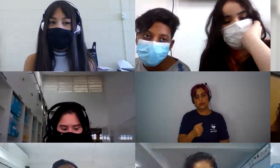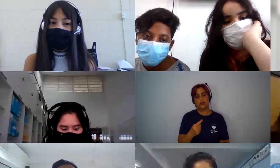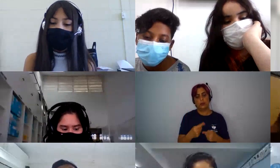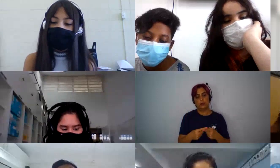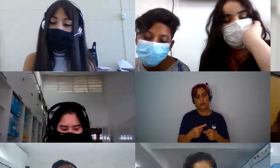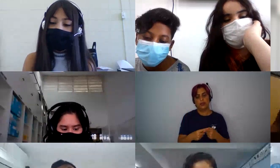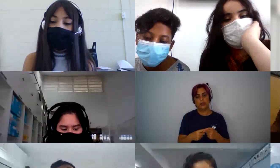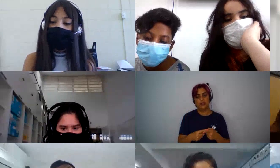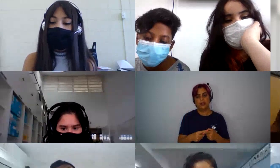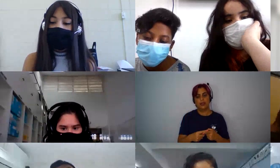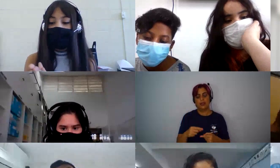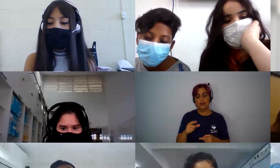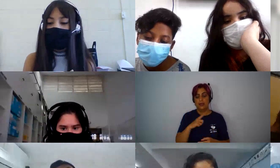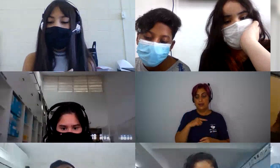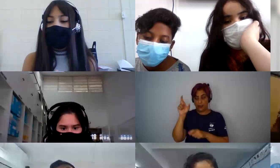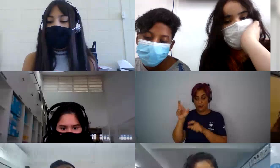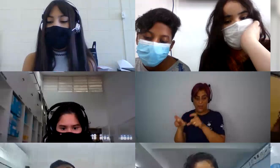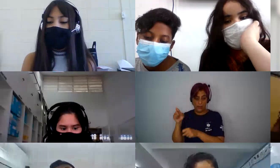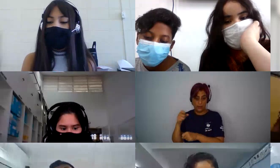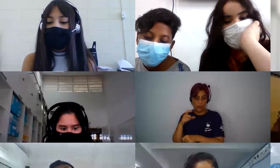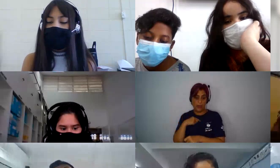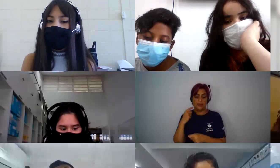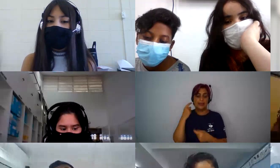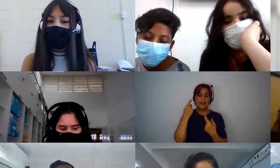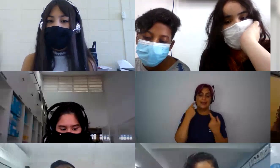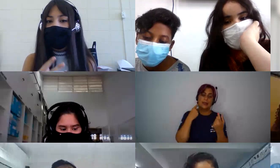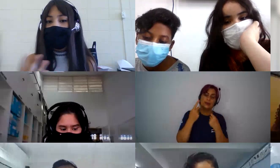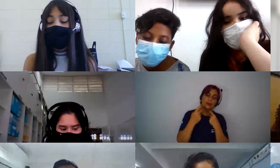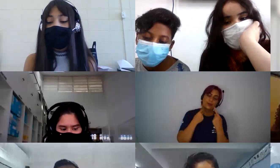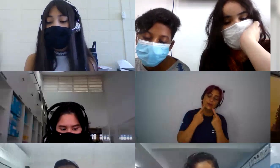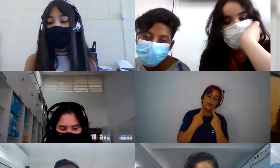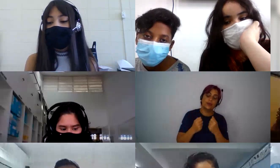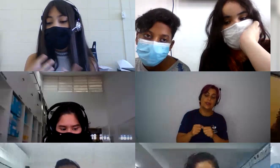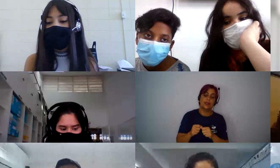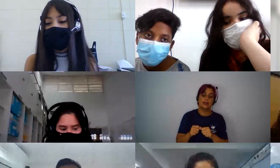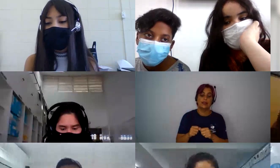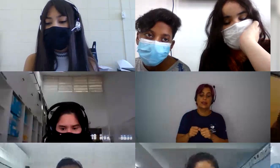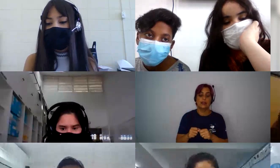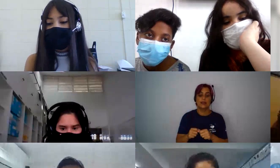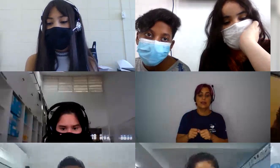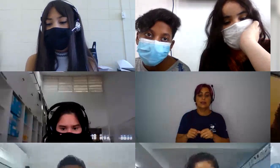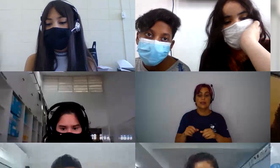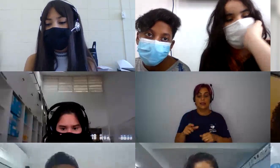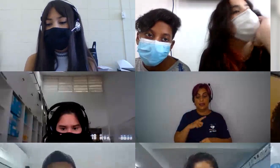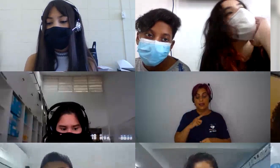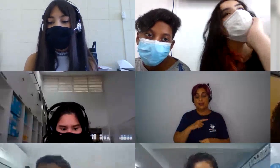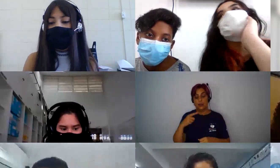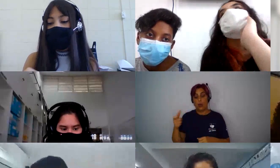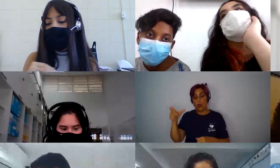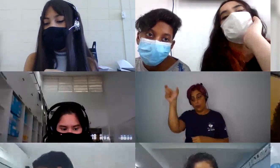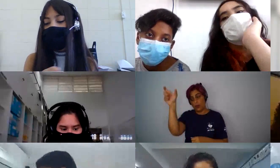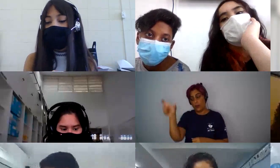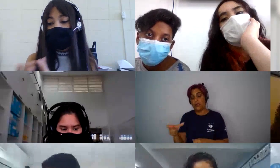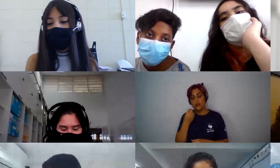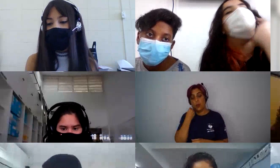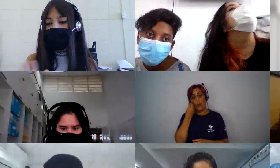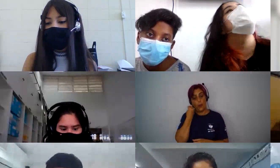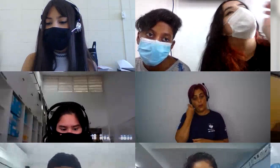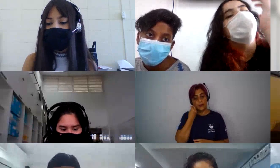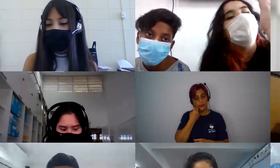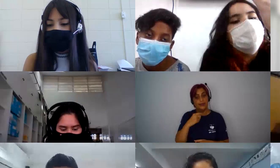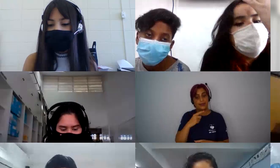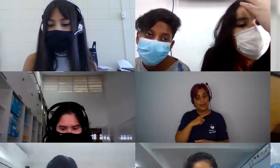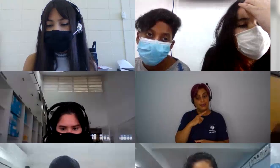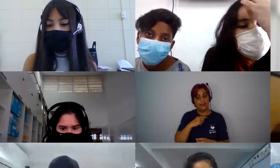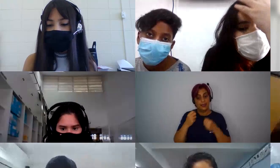tem pessoas que têm dúvida, mas também tem alguma pessoa ali que tem mais experiência, então pode, tipo, auxiliar.